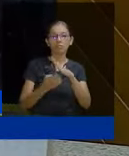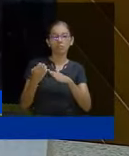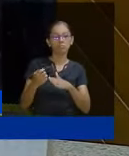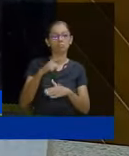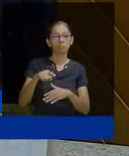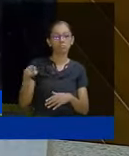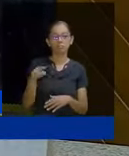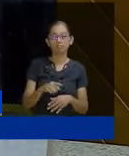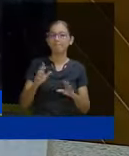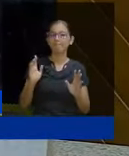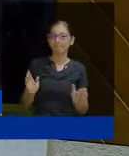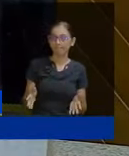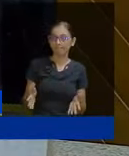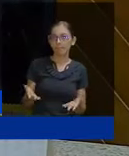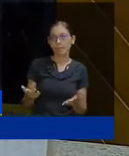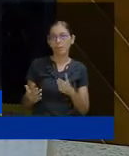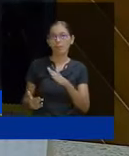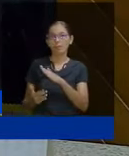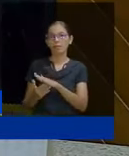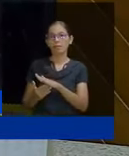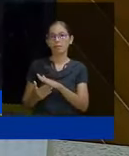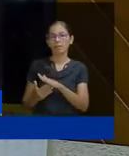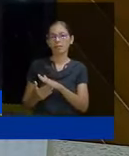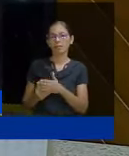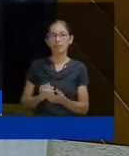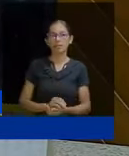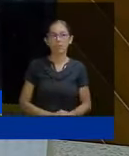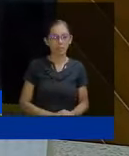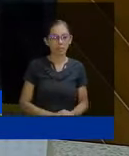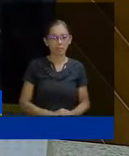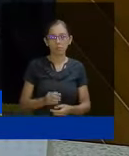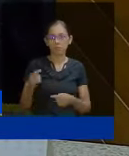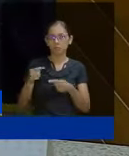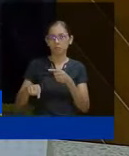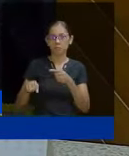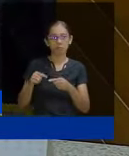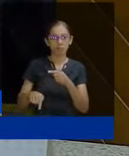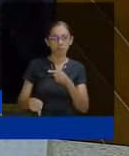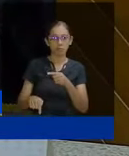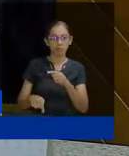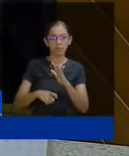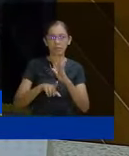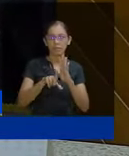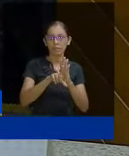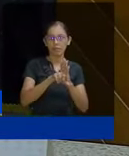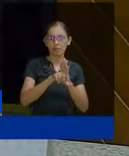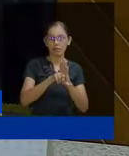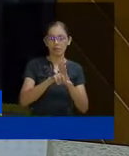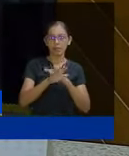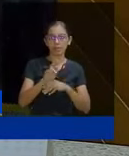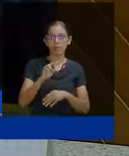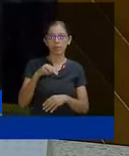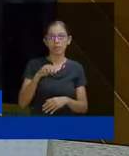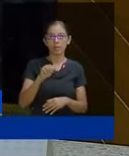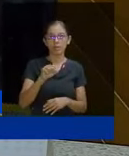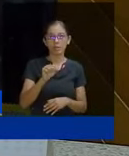1, constatou-se que não atendia a portaria FUNASA 637, de